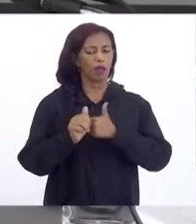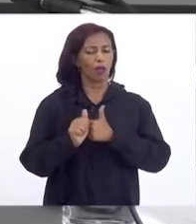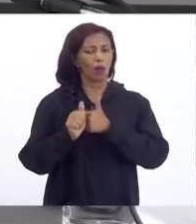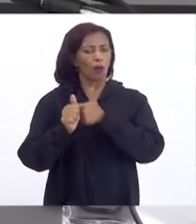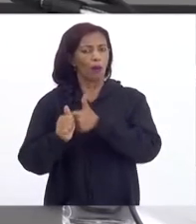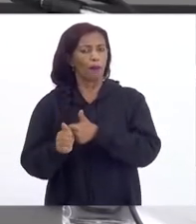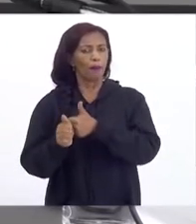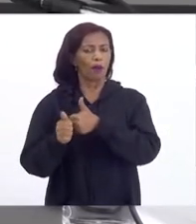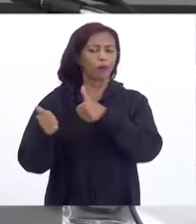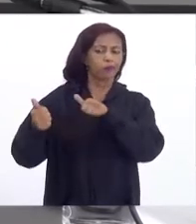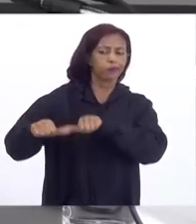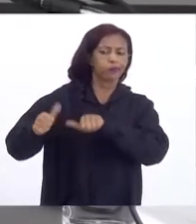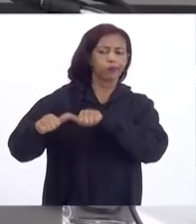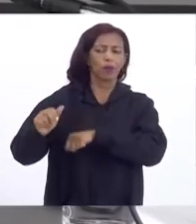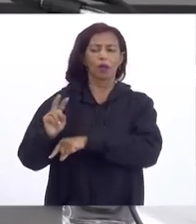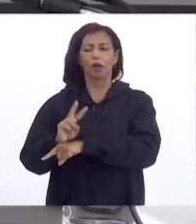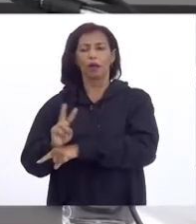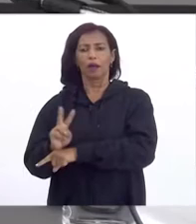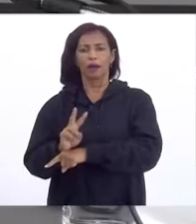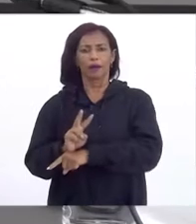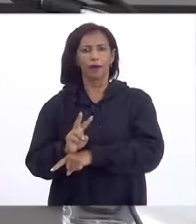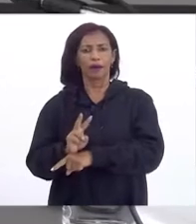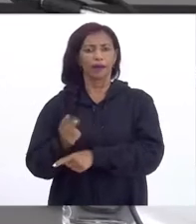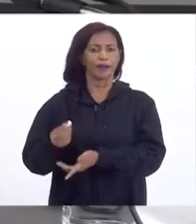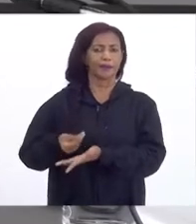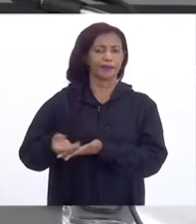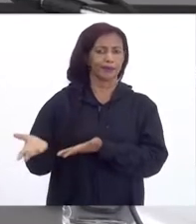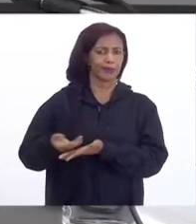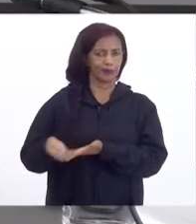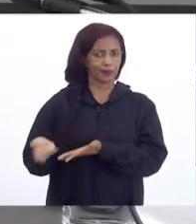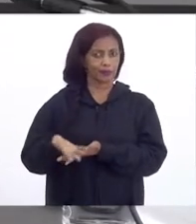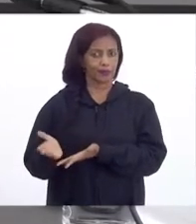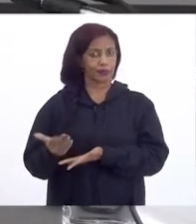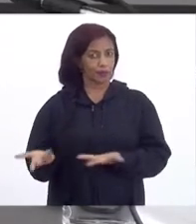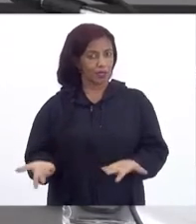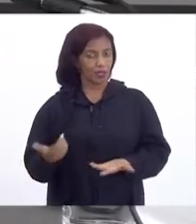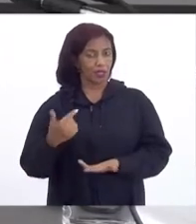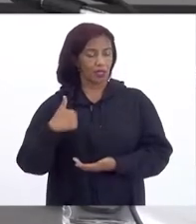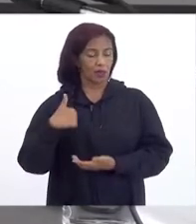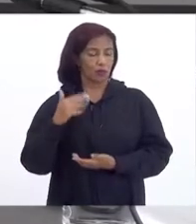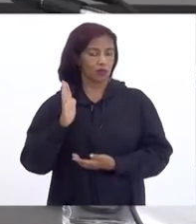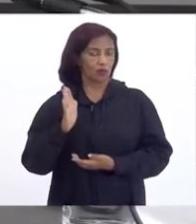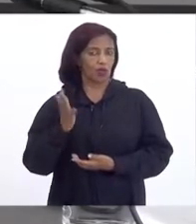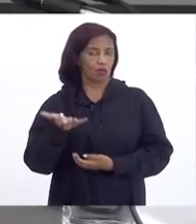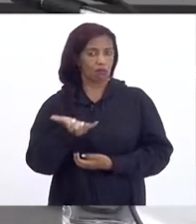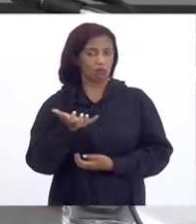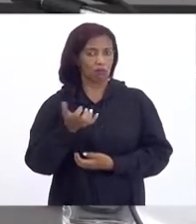acompanhar e fiscalizar esses gastos. Então, de antemão, já quero aqui